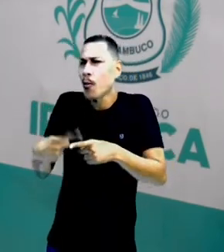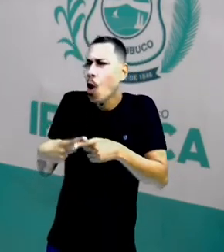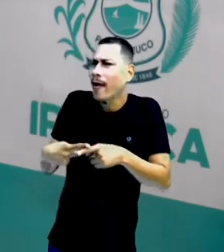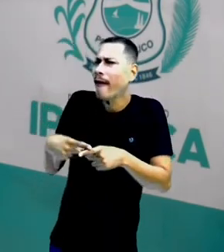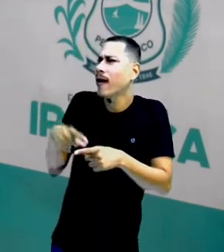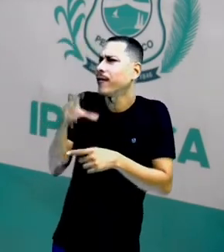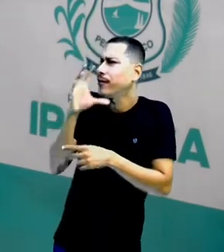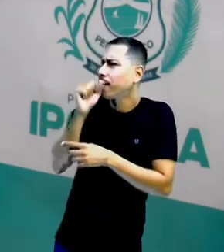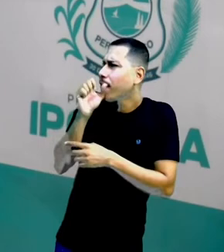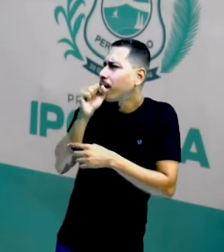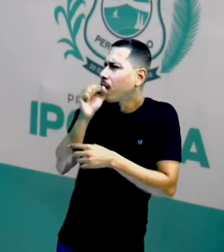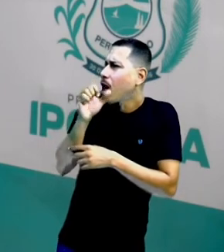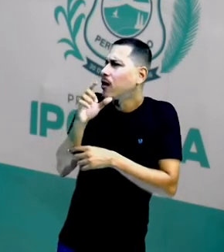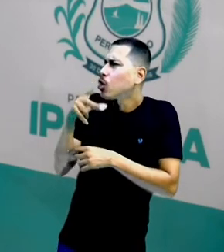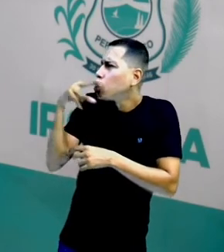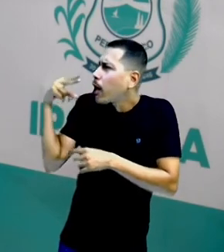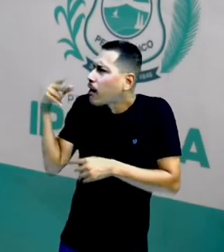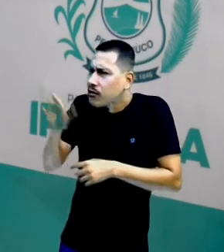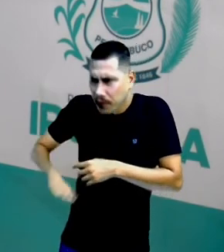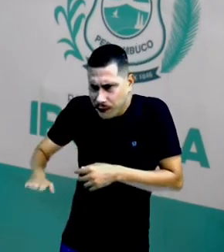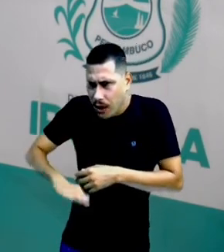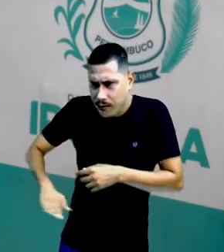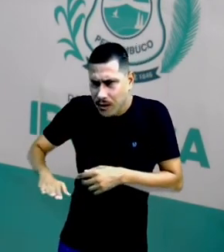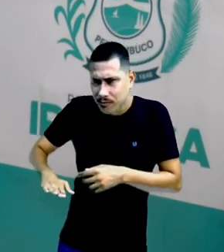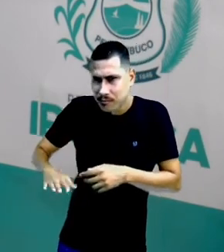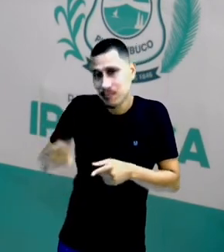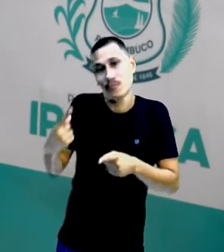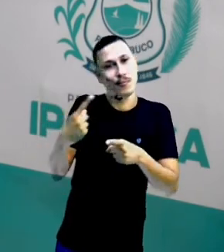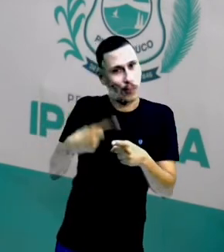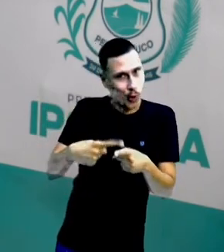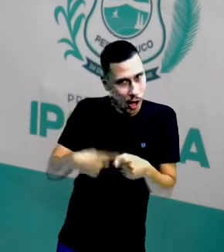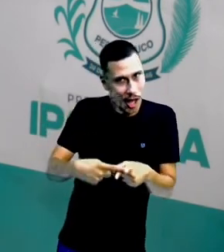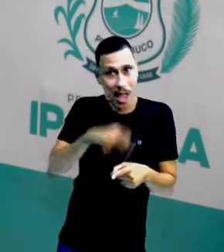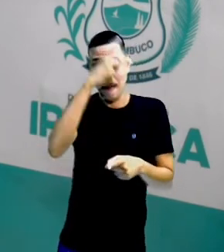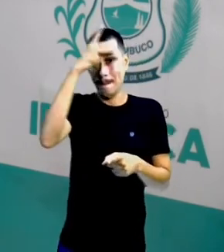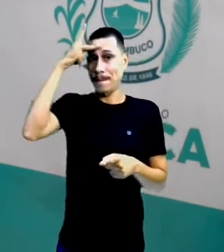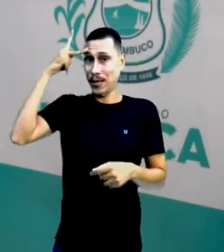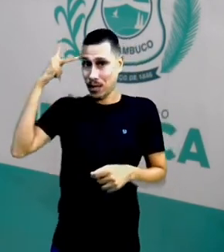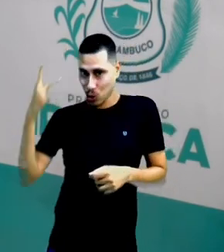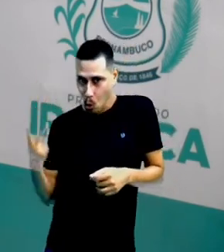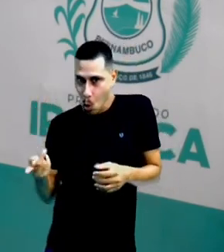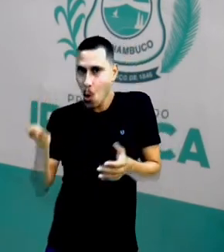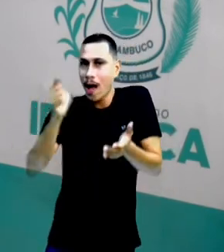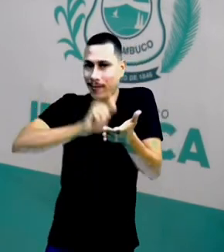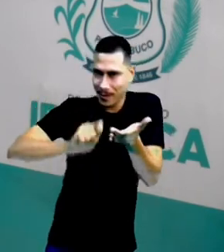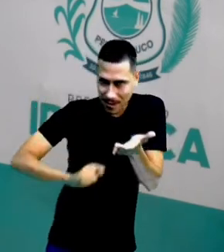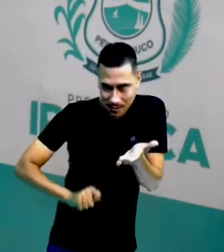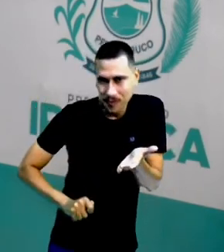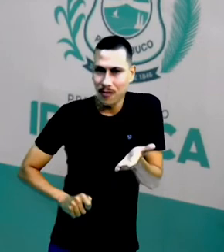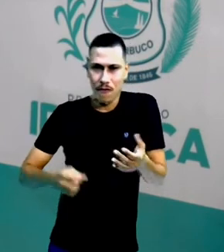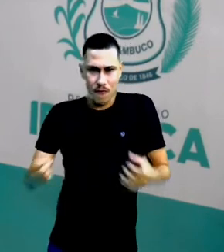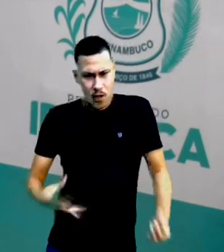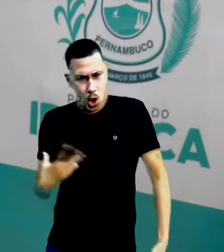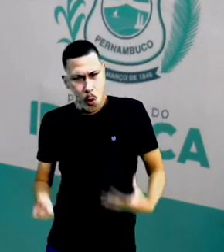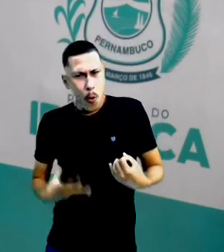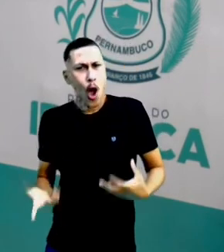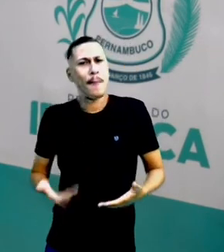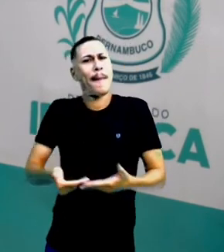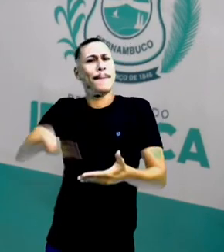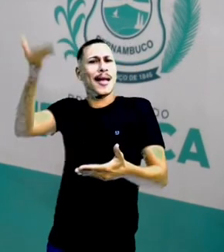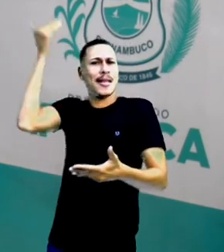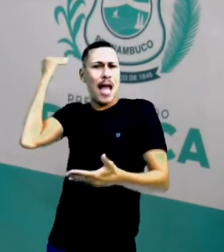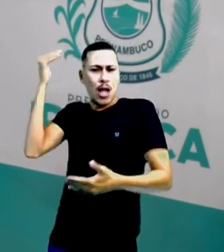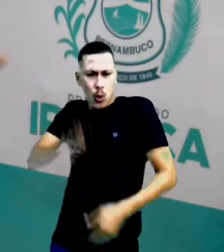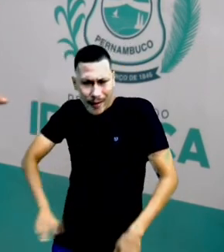esse cheiro de infância? Provavelmente o eu lírico, não é? Quando criança, costumava